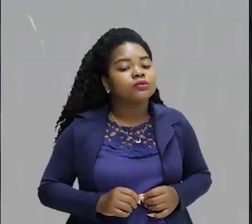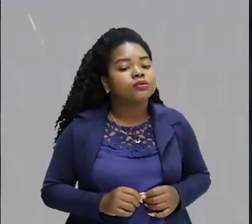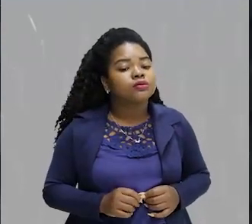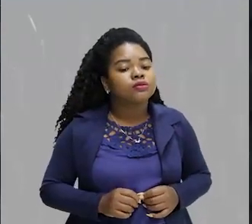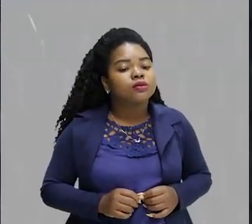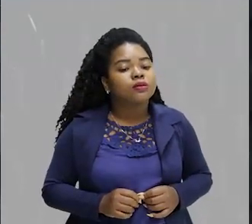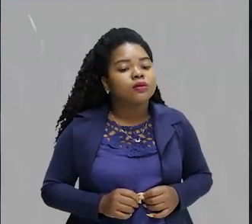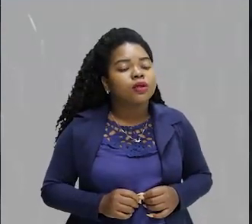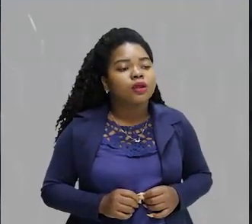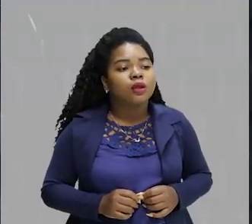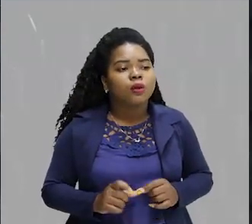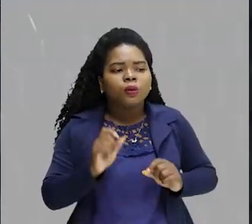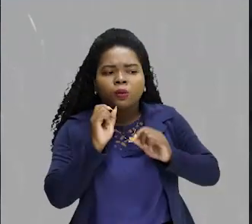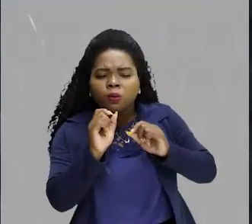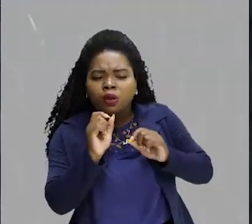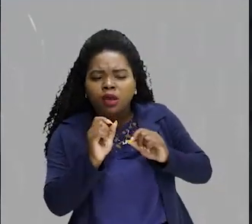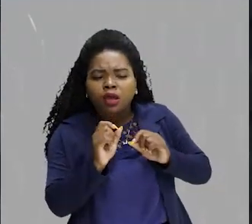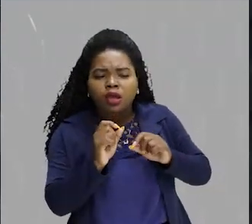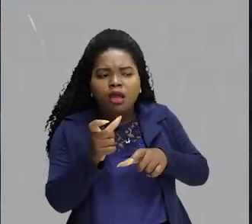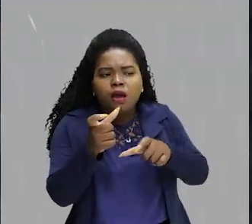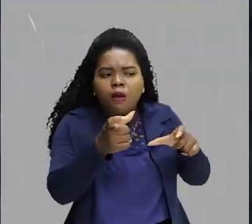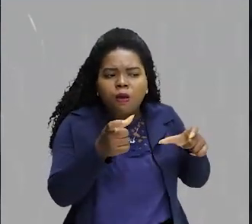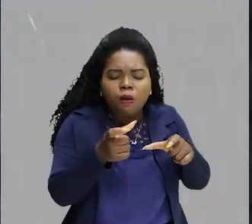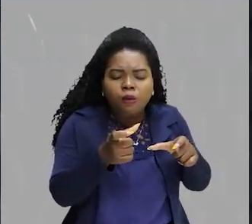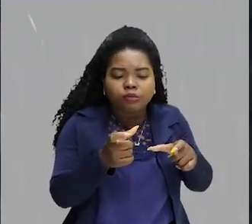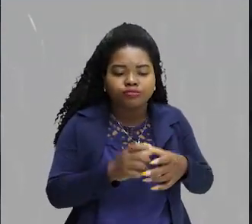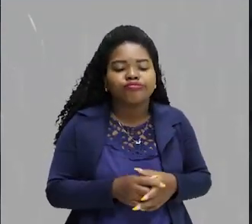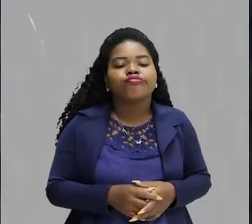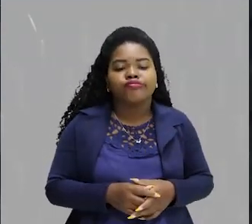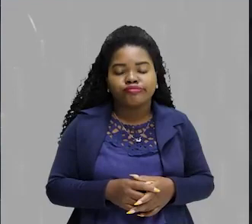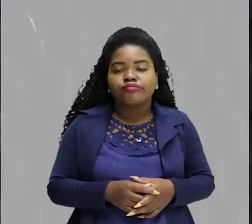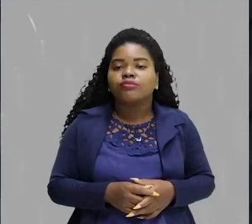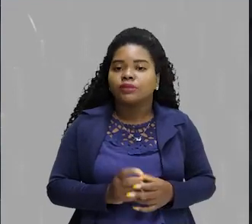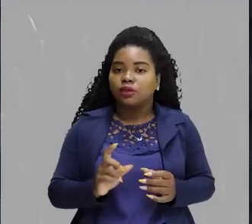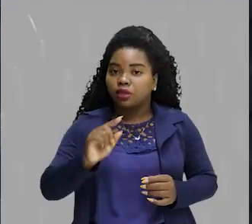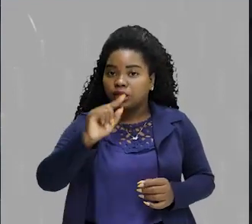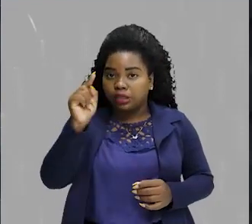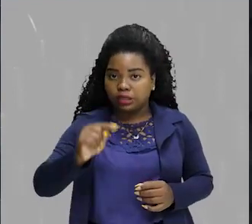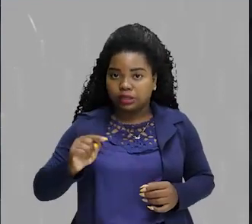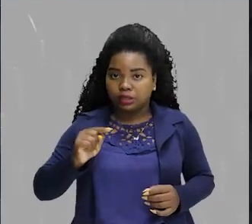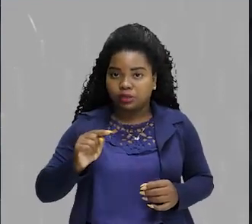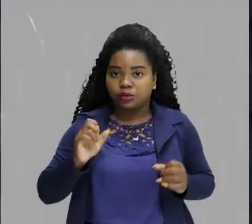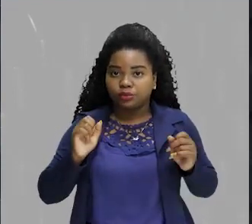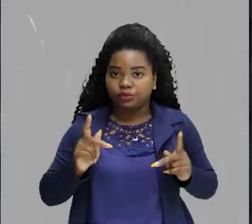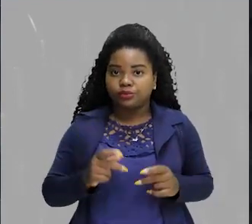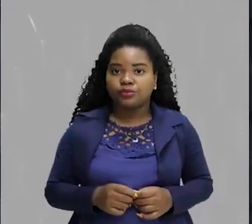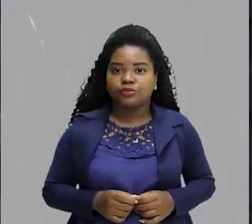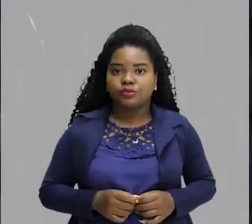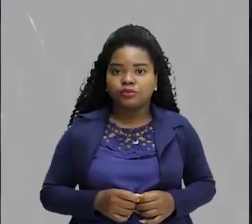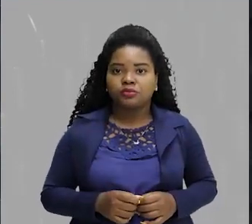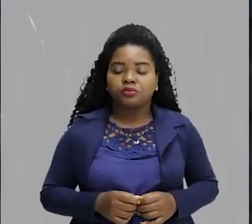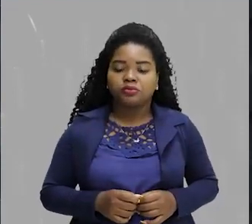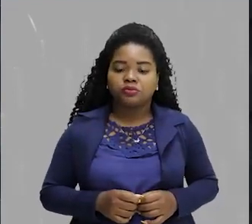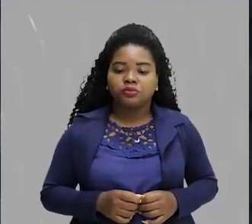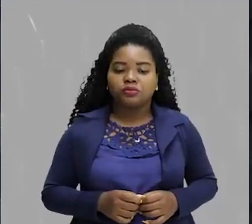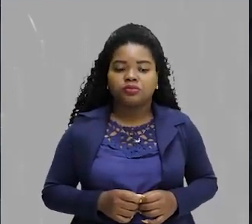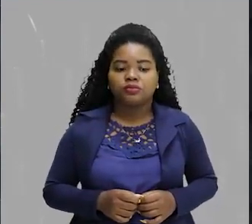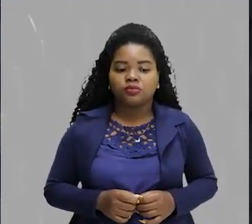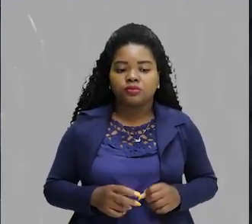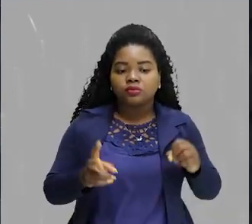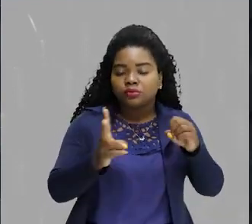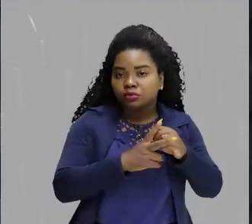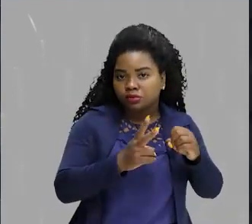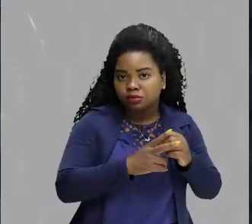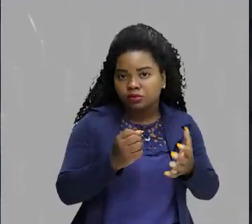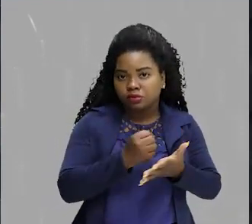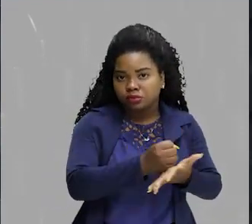São pronomes interrogativos. E esses pronomes interrogativos antecedem o verbo auxiliar. No mais, verbo auxiliar